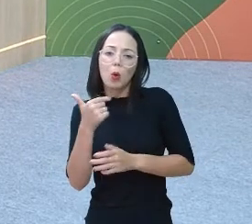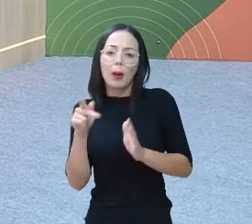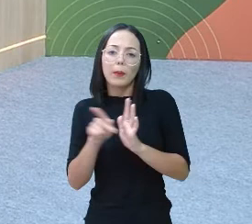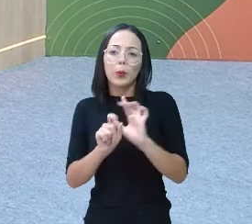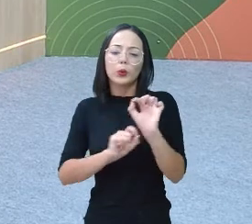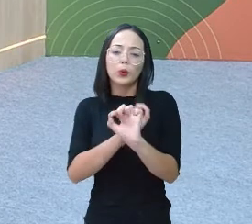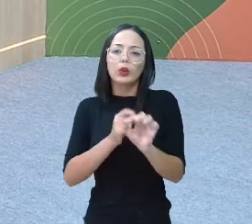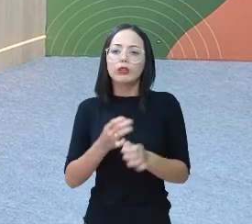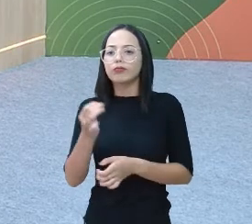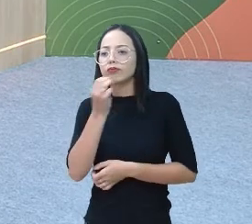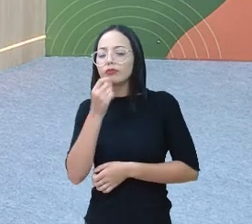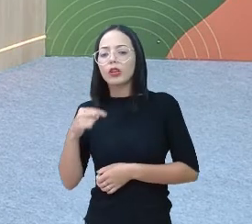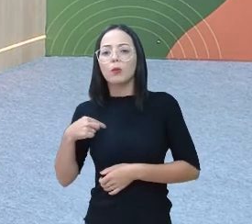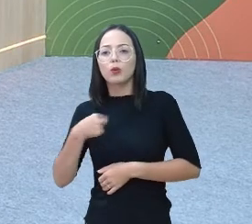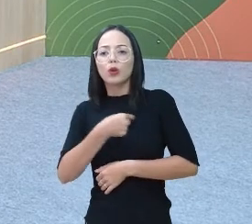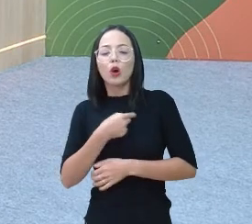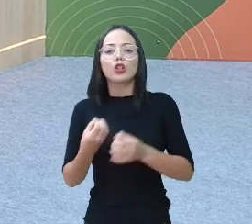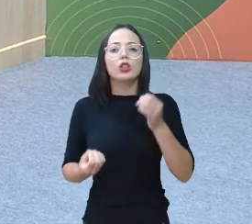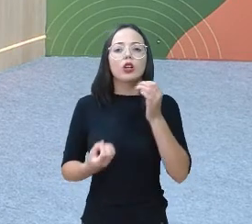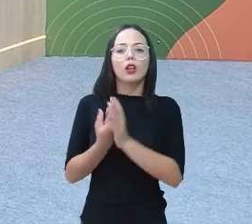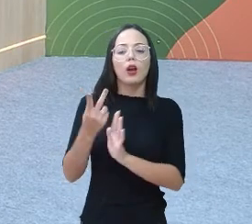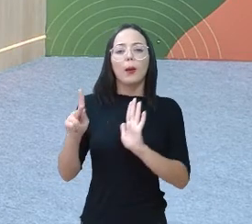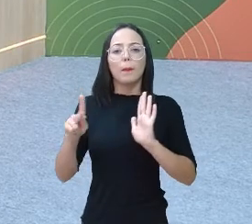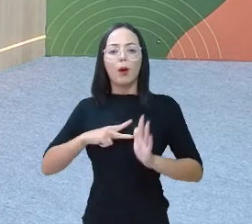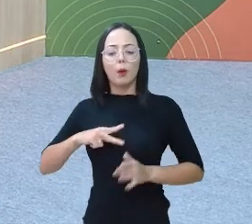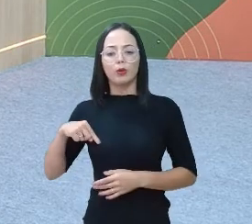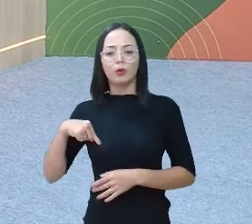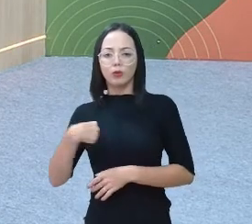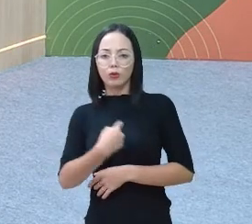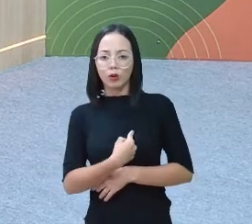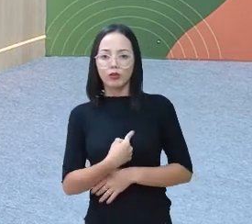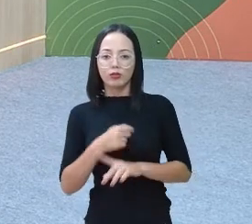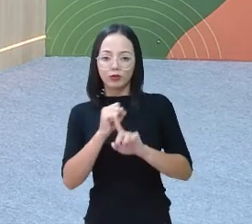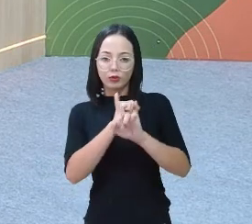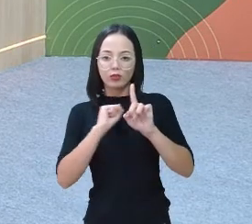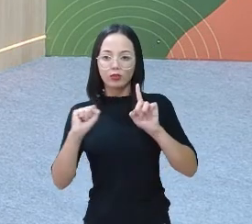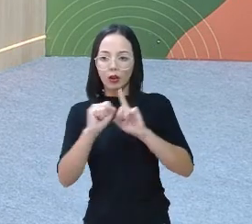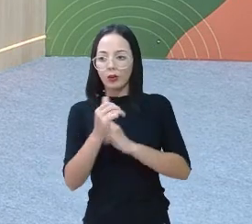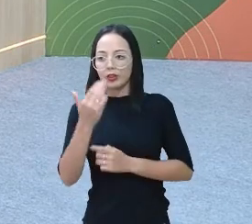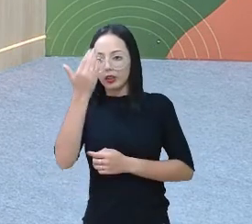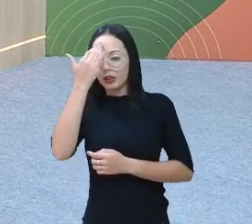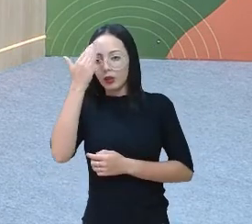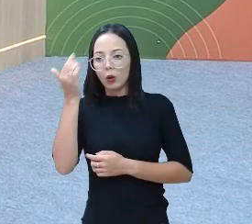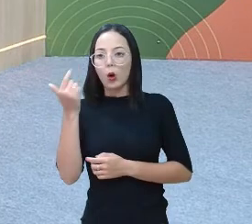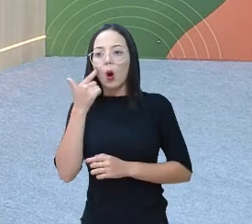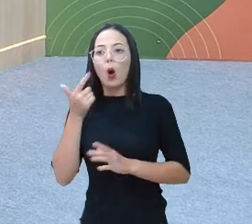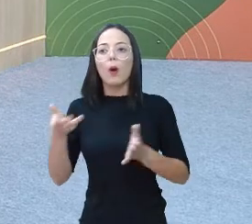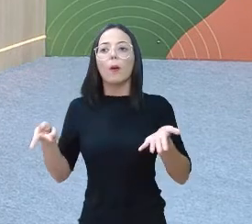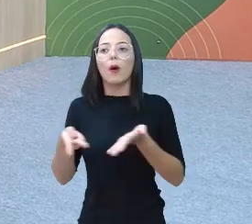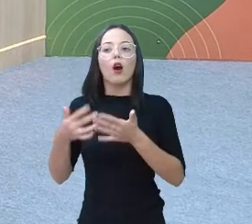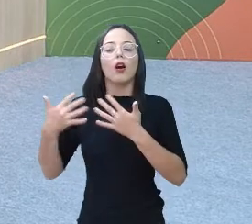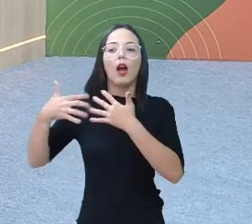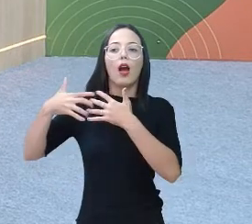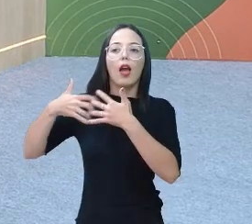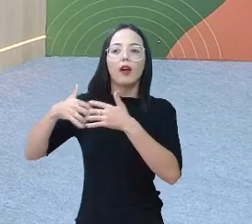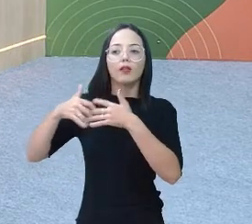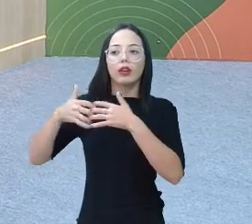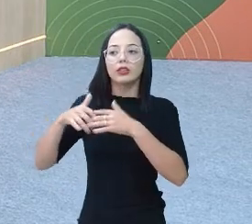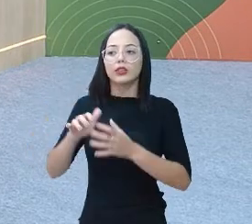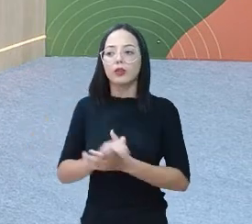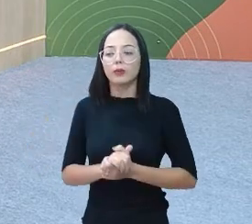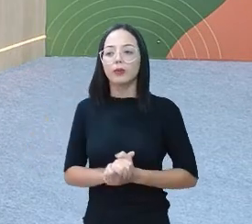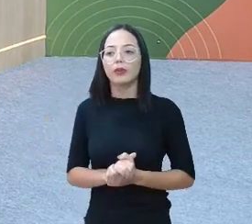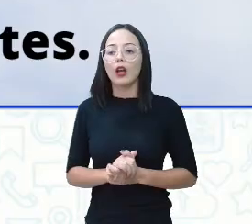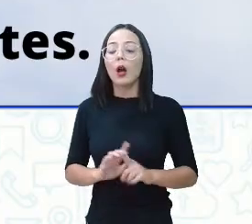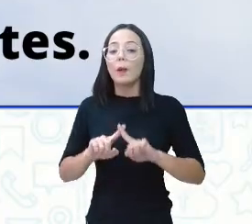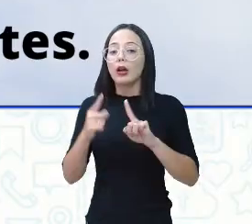do que a gente cria para nós mesmos como parâmetros sociais? Fica aí a reflexão e o questionamento. Em todo